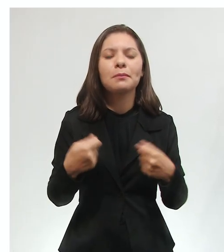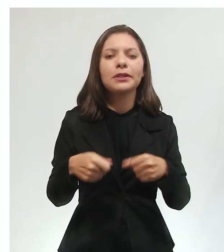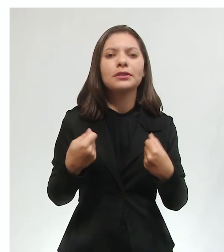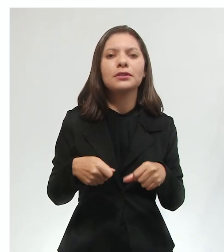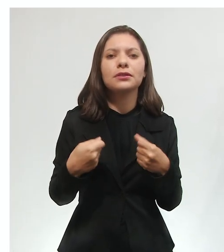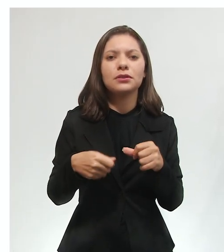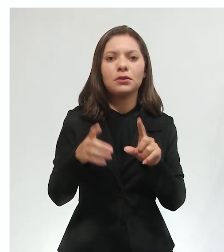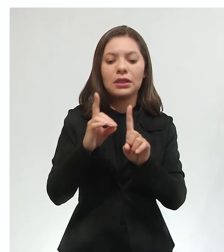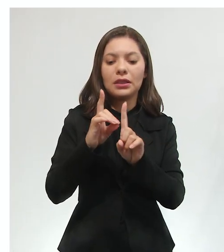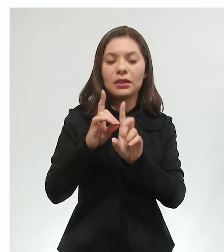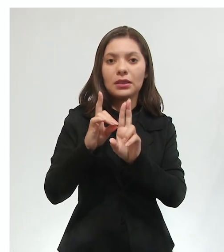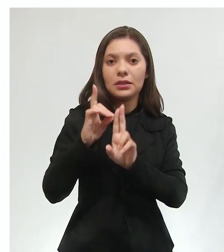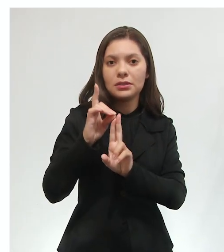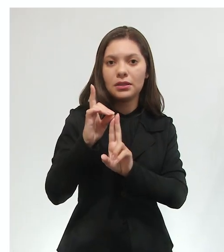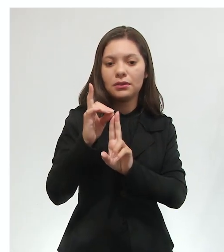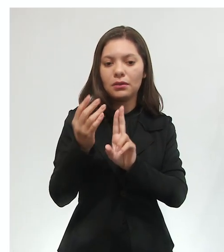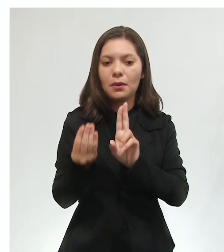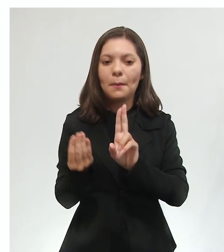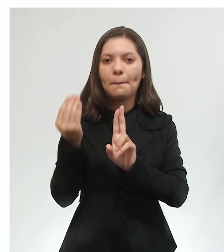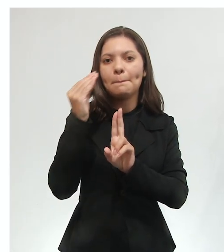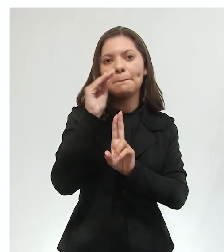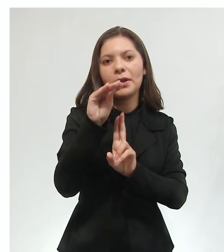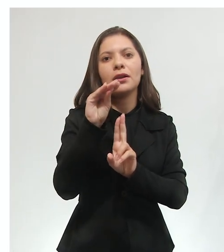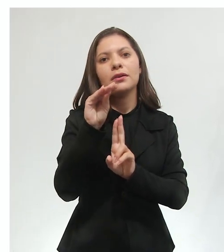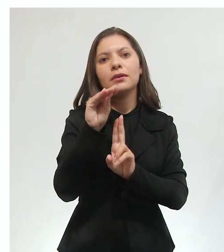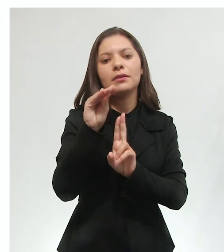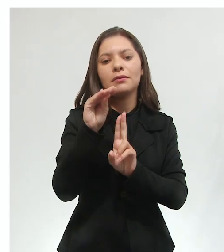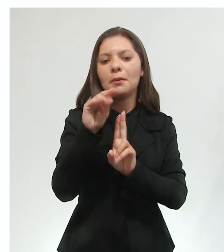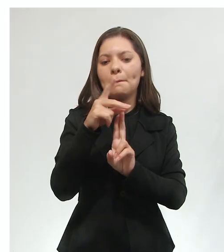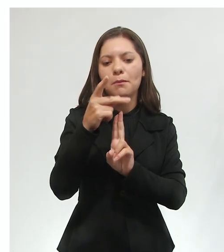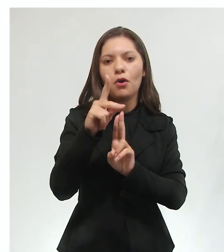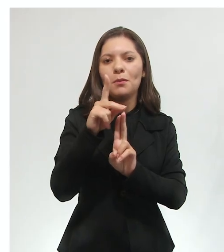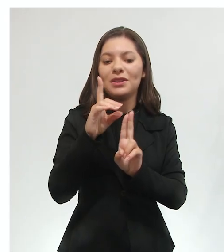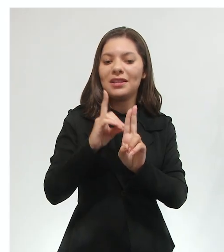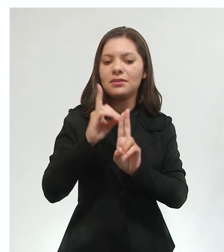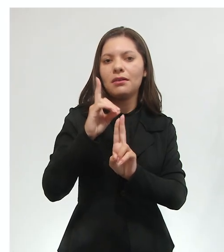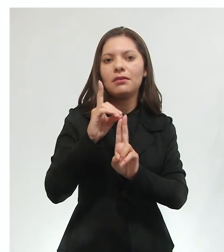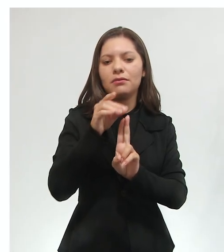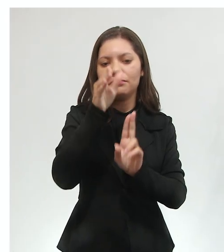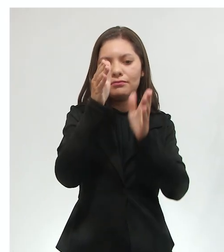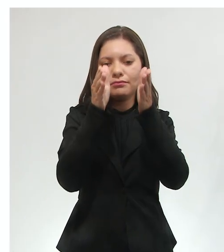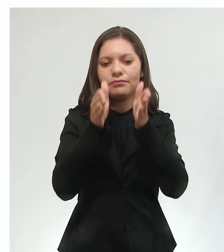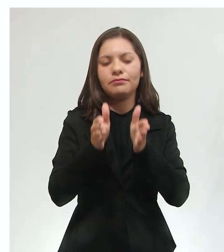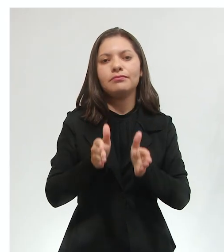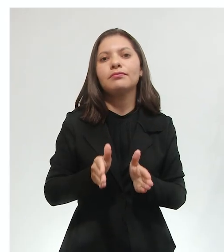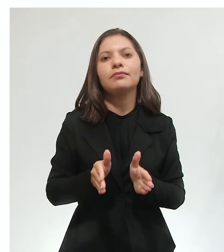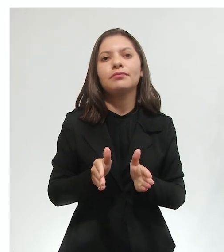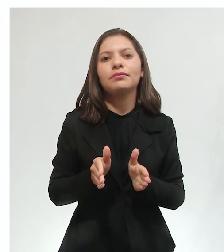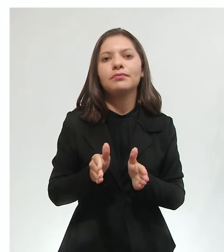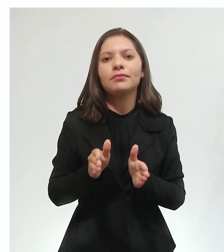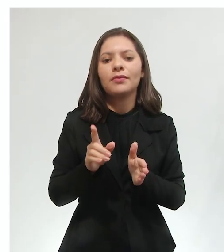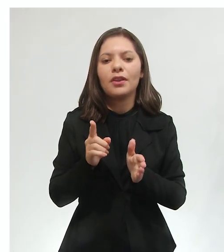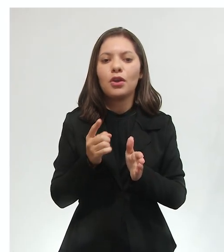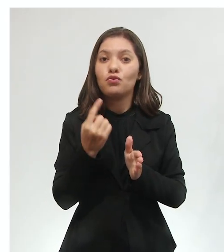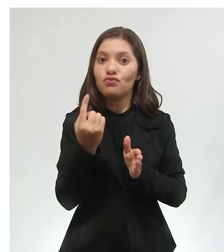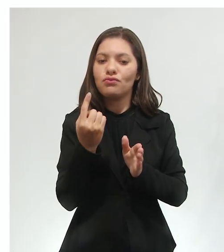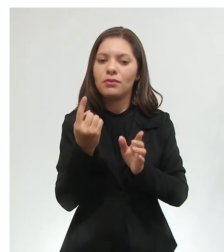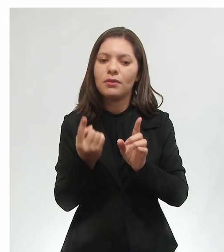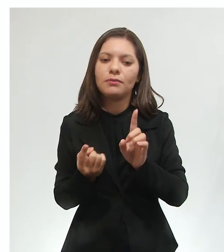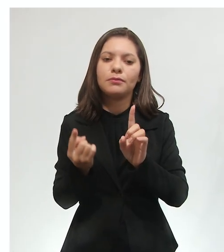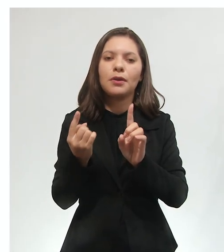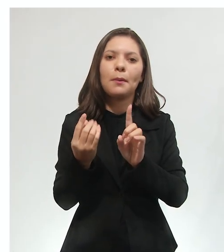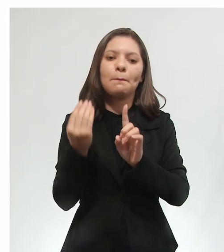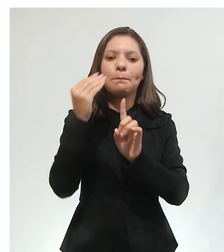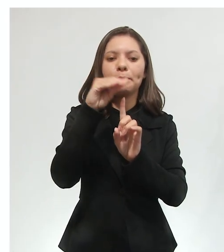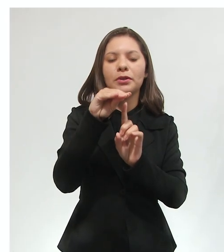e jogar para a parte das dezenas que estão aqui do lado. Então, é o que nós chamamos de vai 1. Então, uma